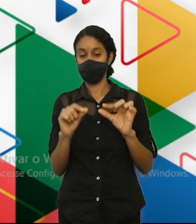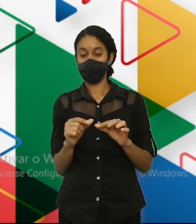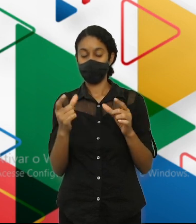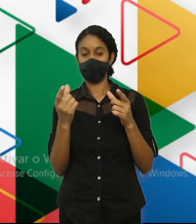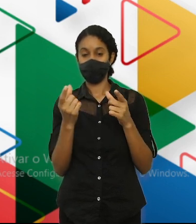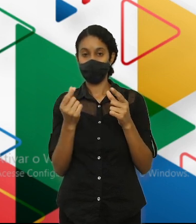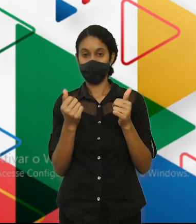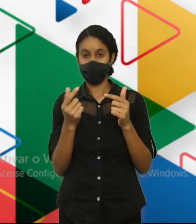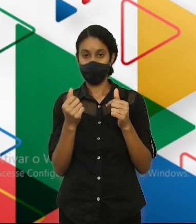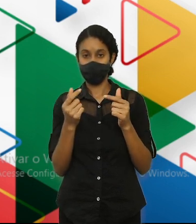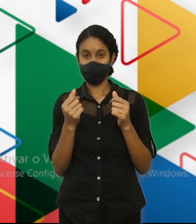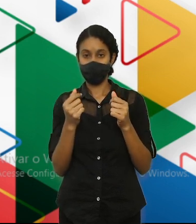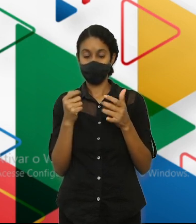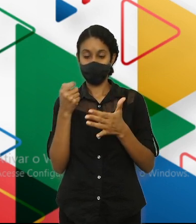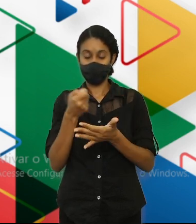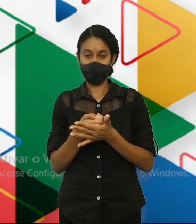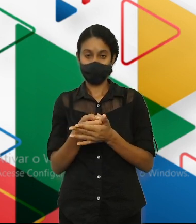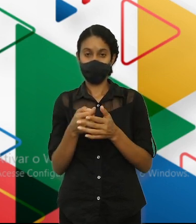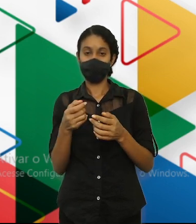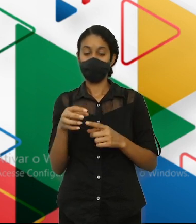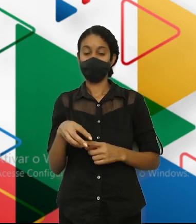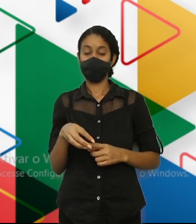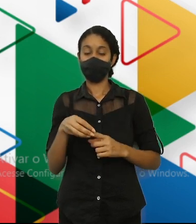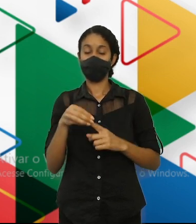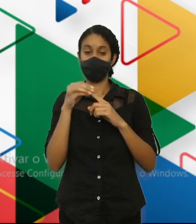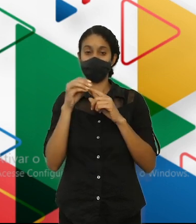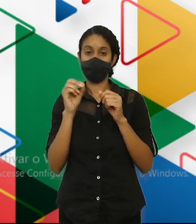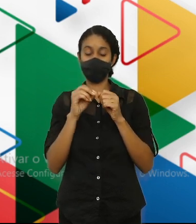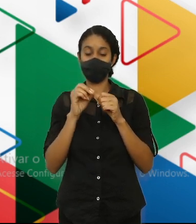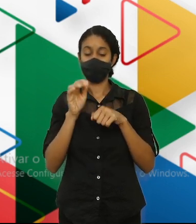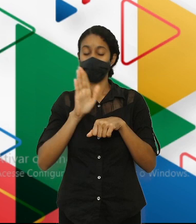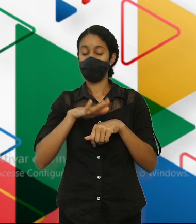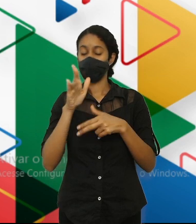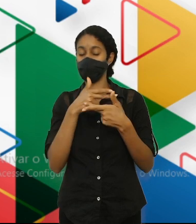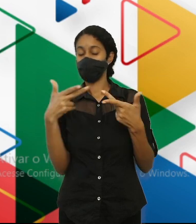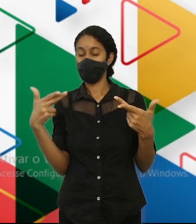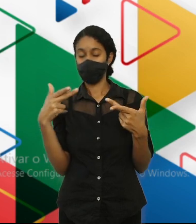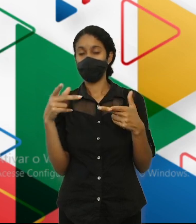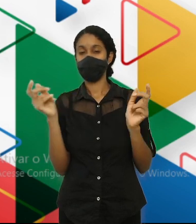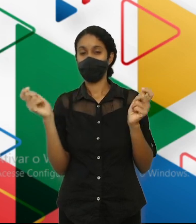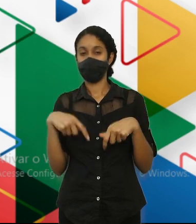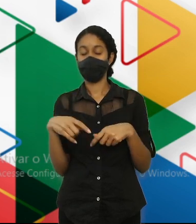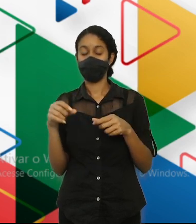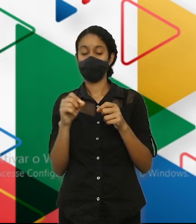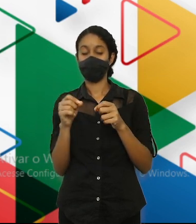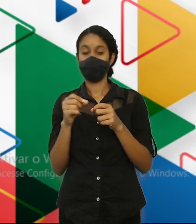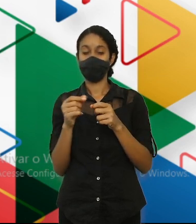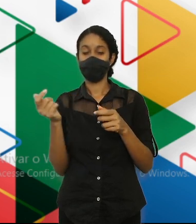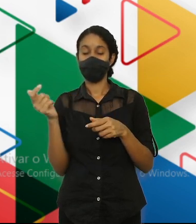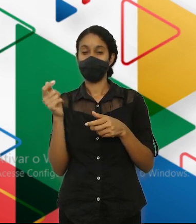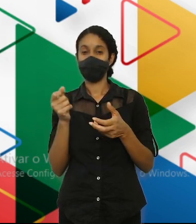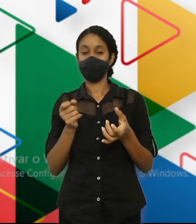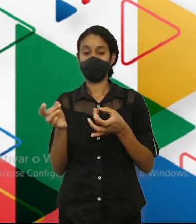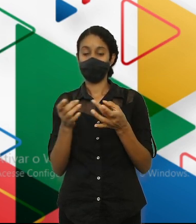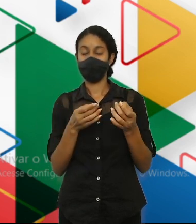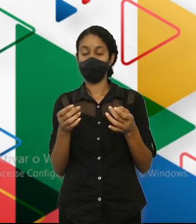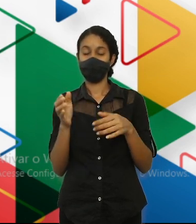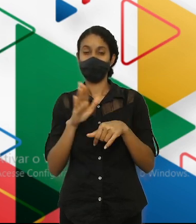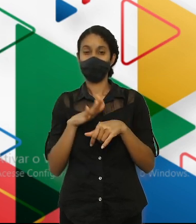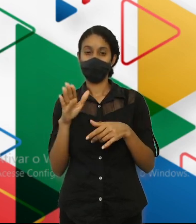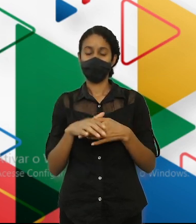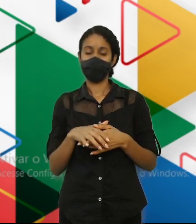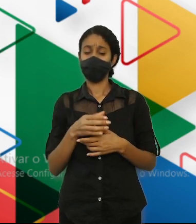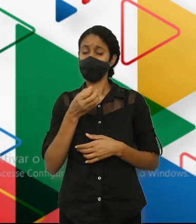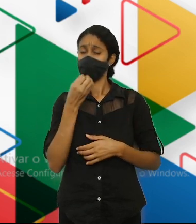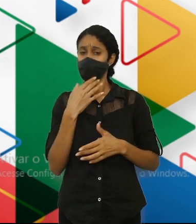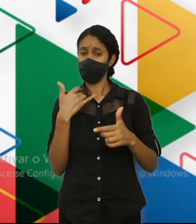produção e principalmente realizar a produção em massa para o consumo ocorrer no mesmo prazo. Eu não estou vendo nada que beneficie